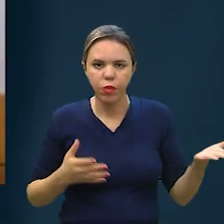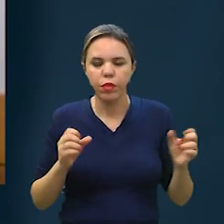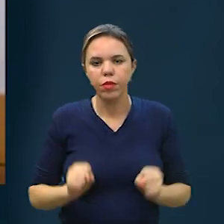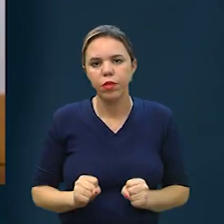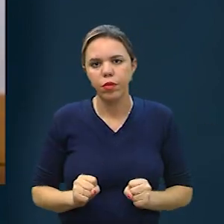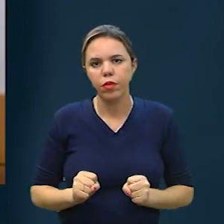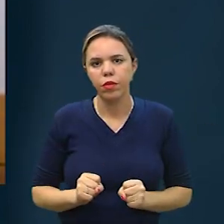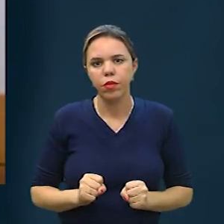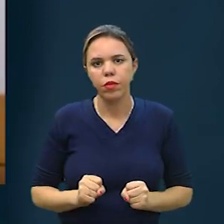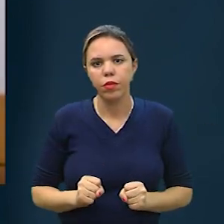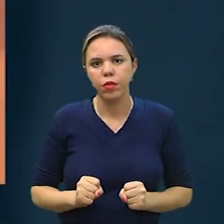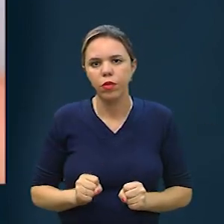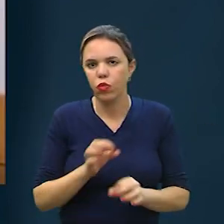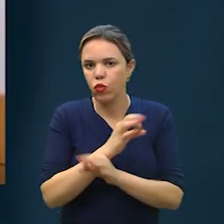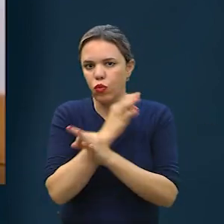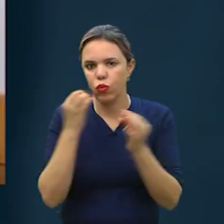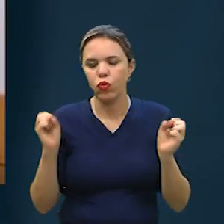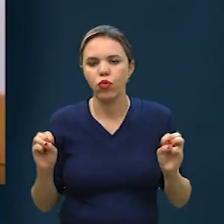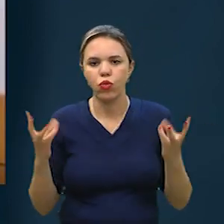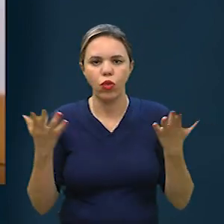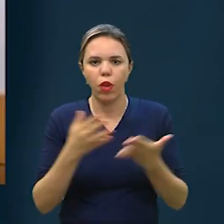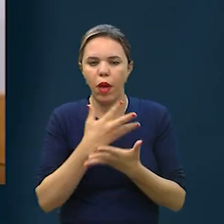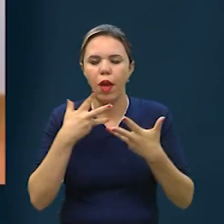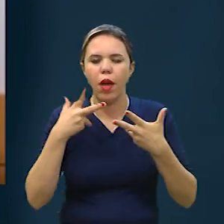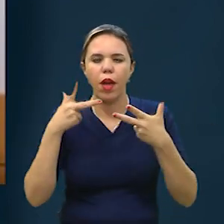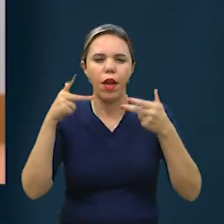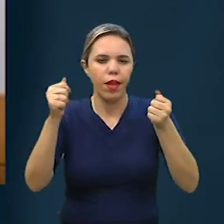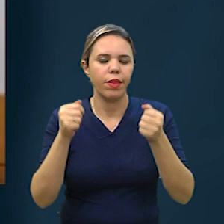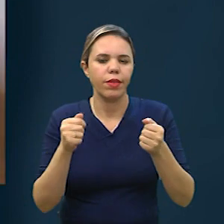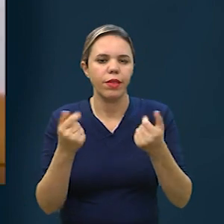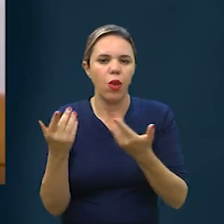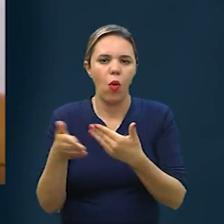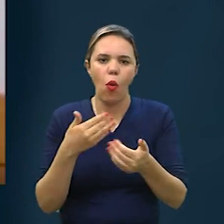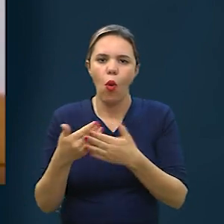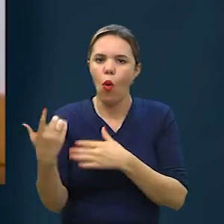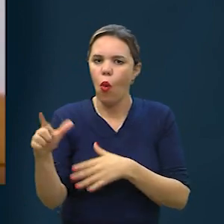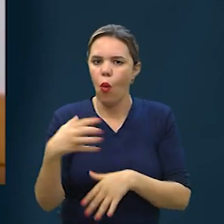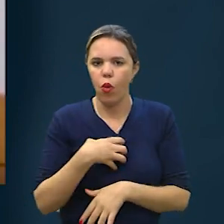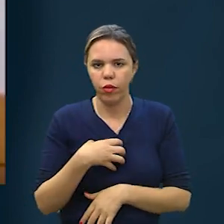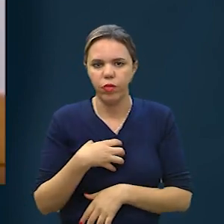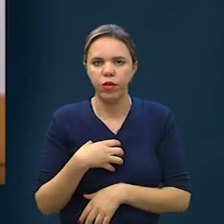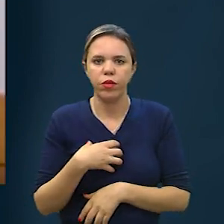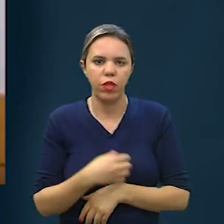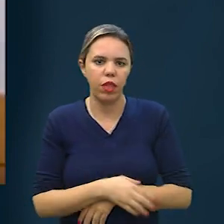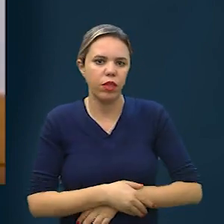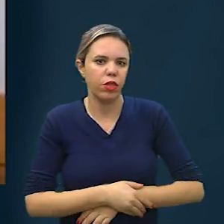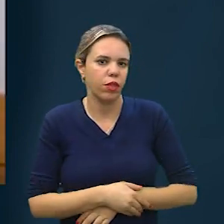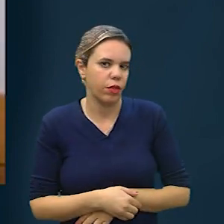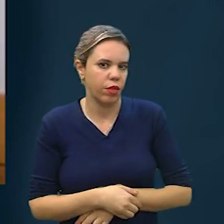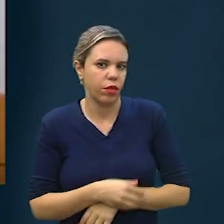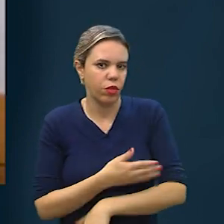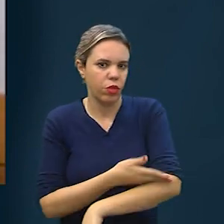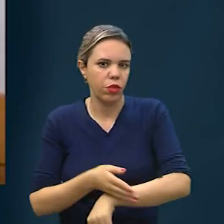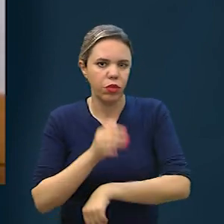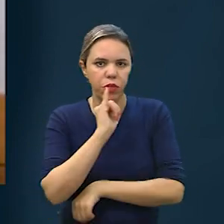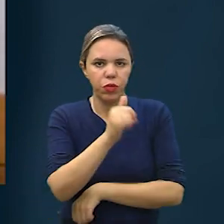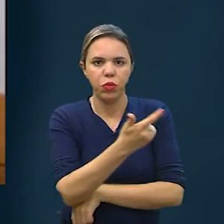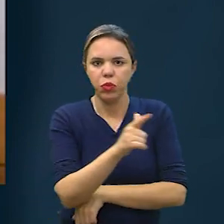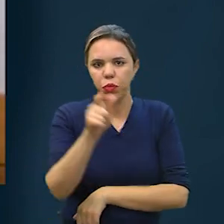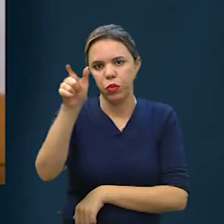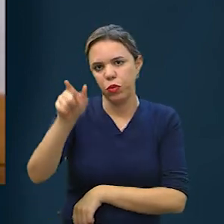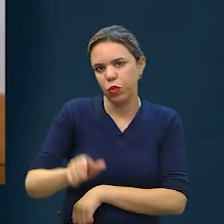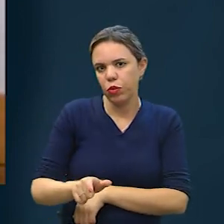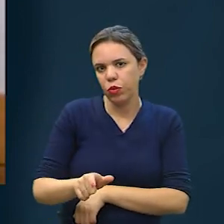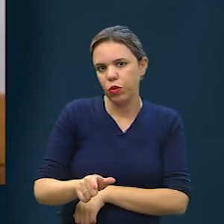ele pode ser um cabelo assim, show, um cabelo maravilhoso como qualquer outro tipo de cabelo, né? Que eu costumo falar, não